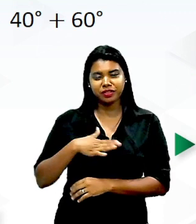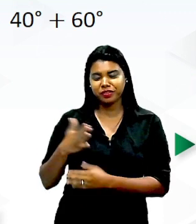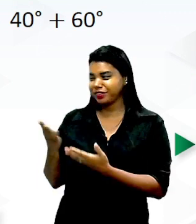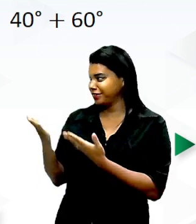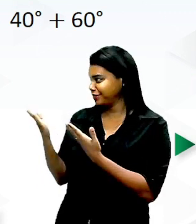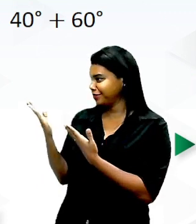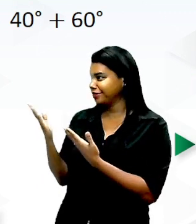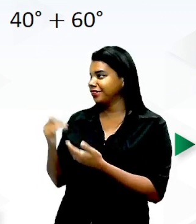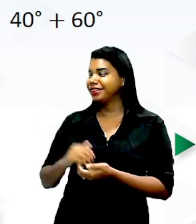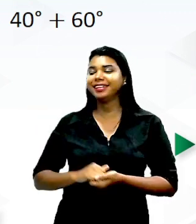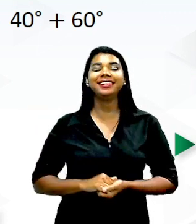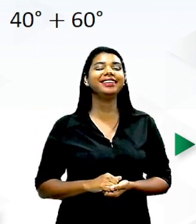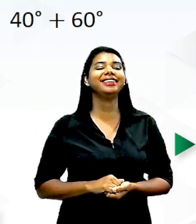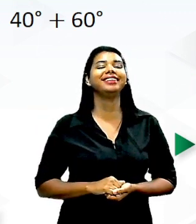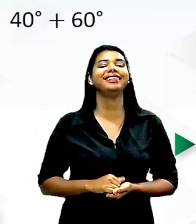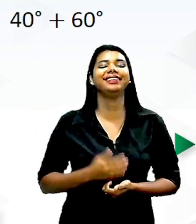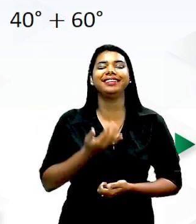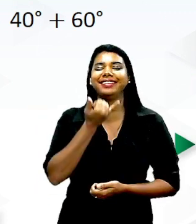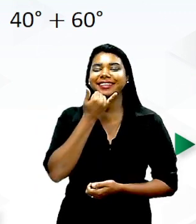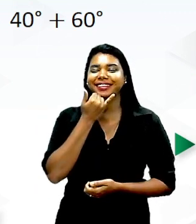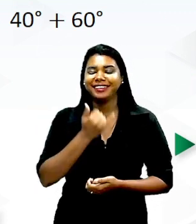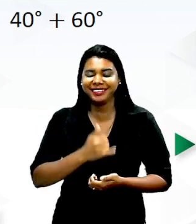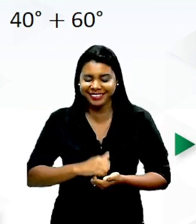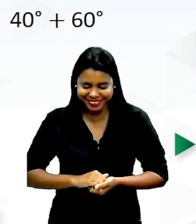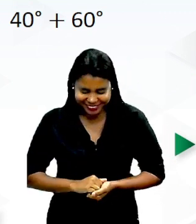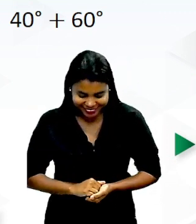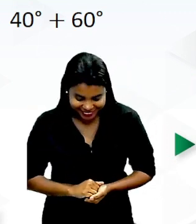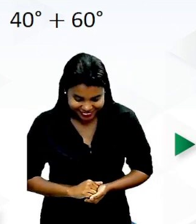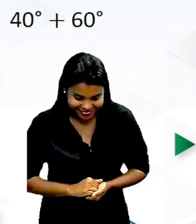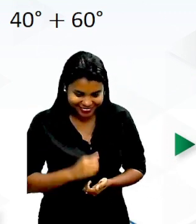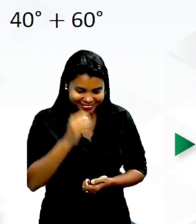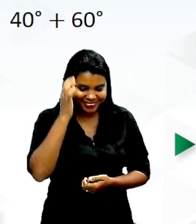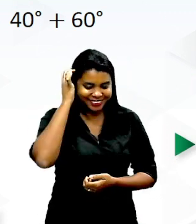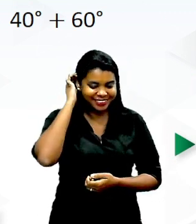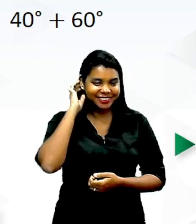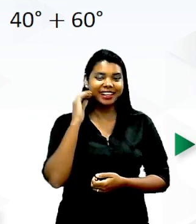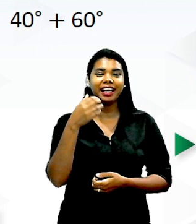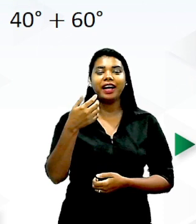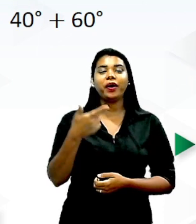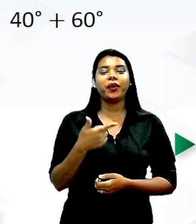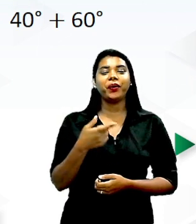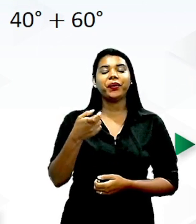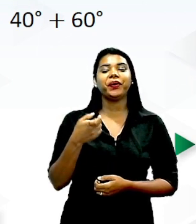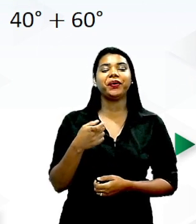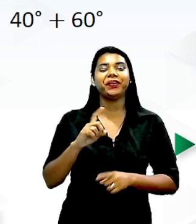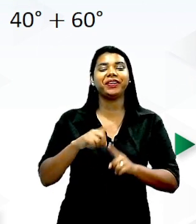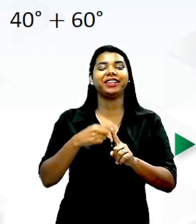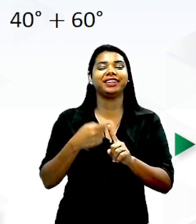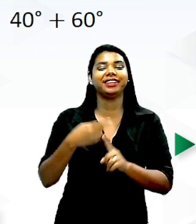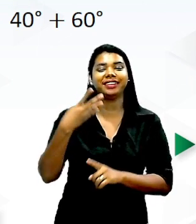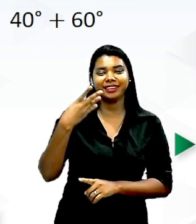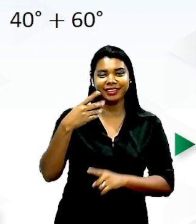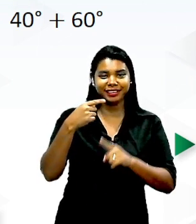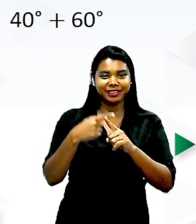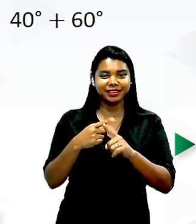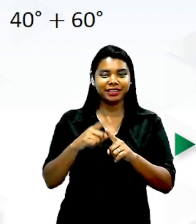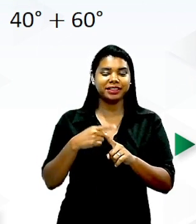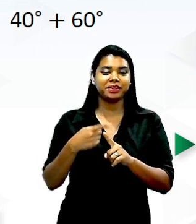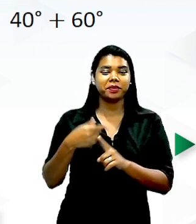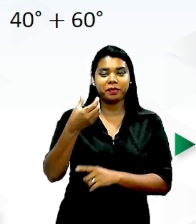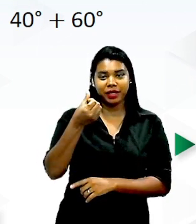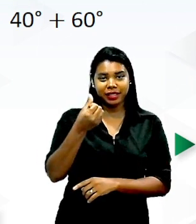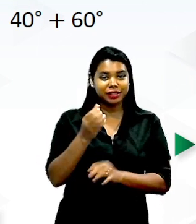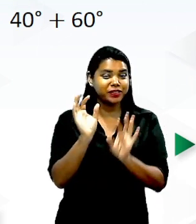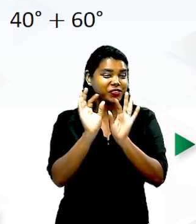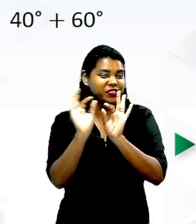Eu sou assim. Desculpa, foi mal. 2x mais 4x mais 6x, tudo